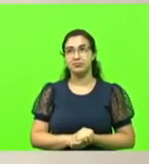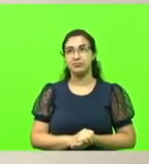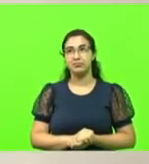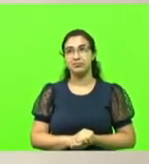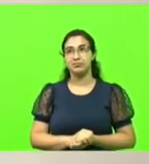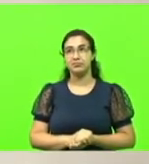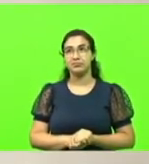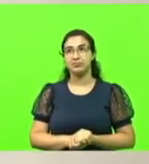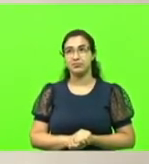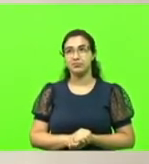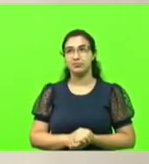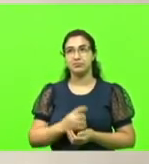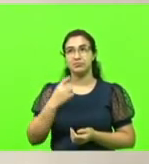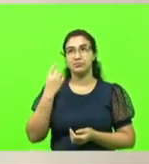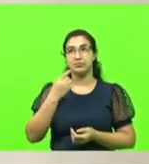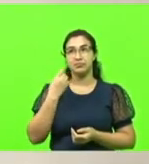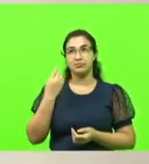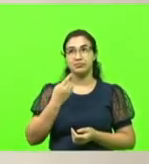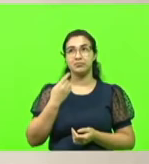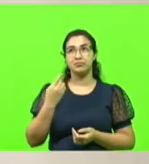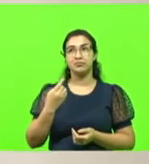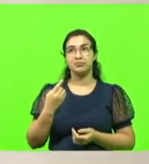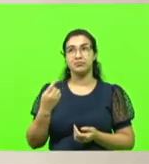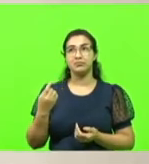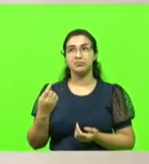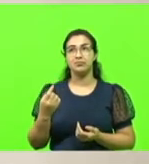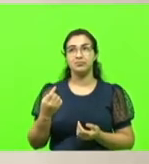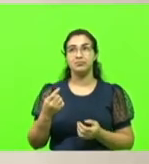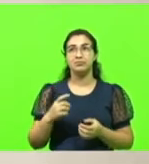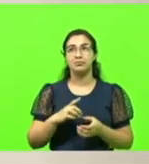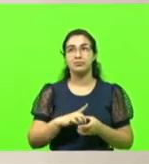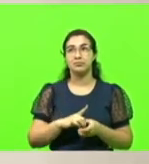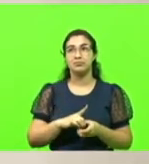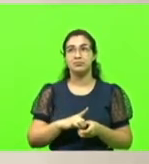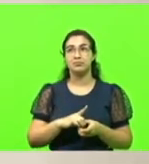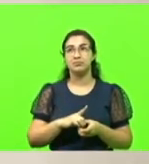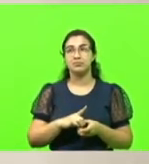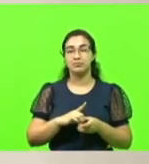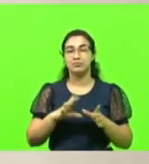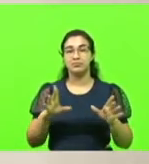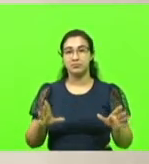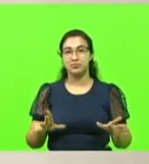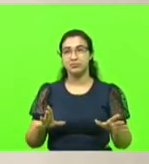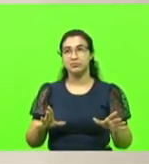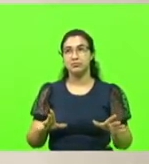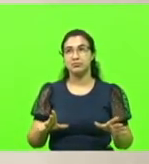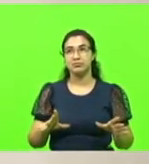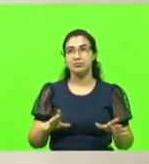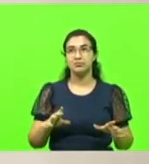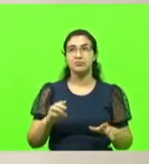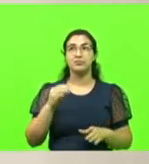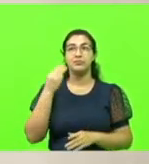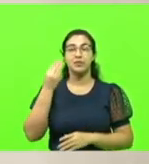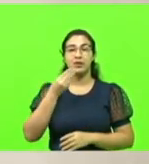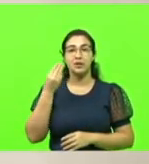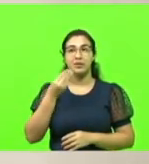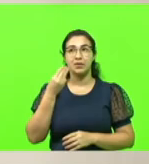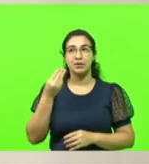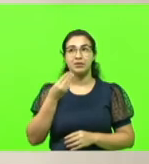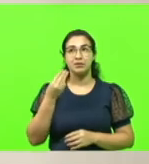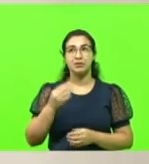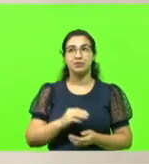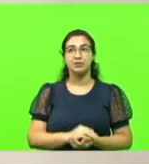Deputado Gessé, pelo Partido Liberal, Maurício Kudilac ou Márcio Machado? Deputado Márcio